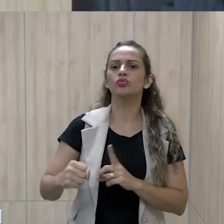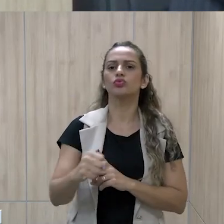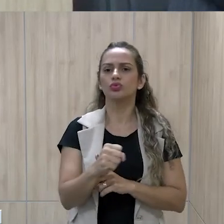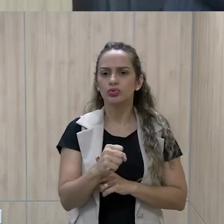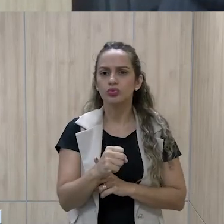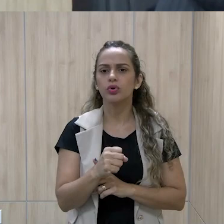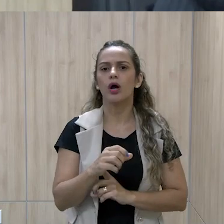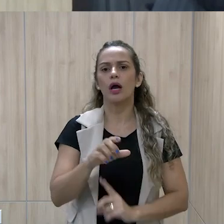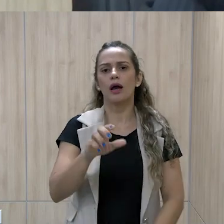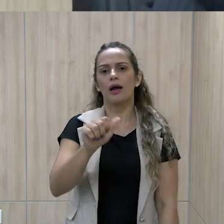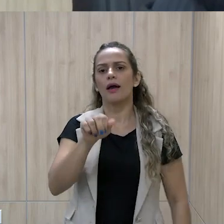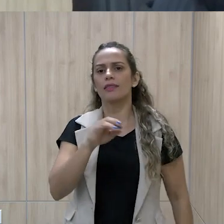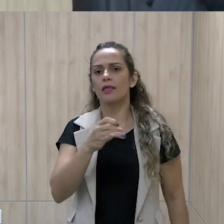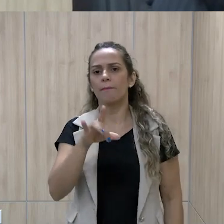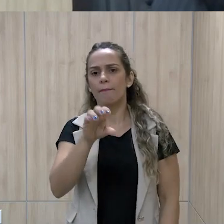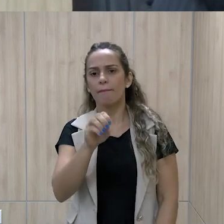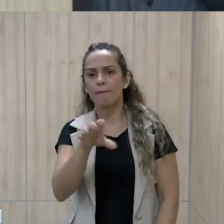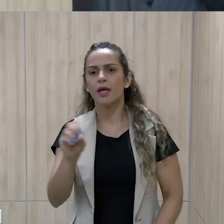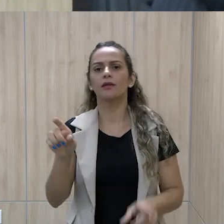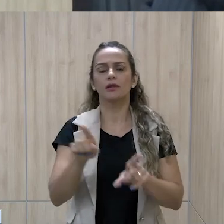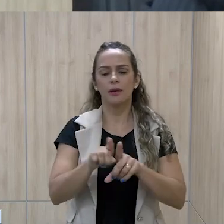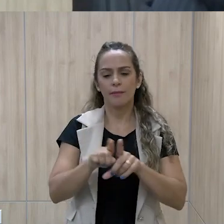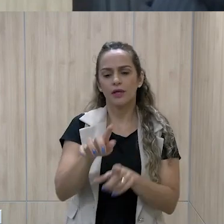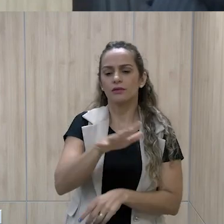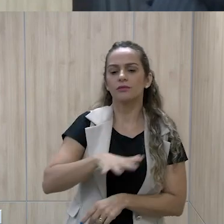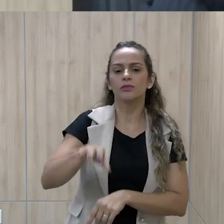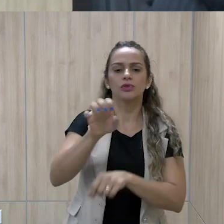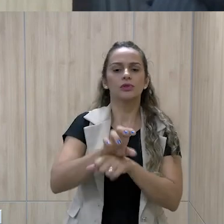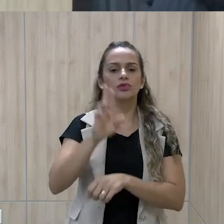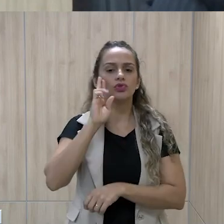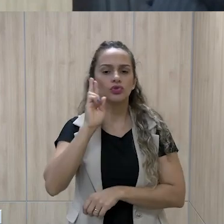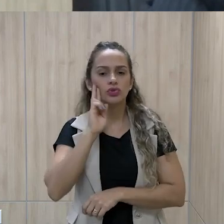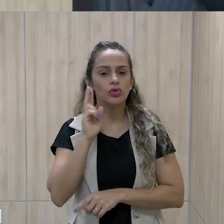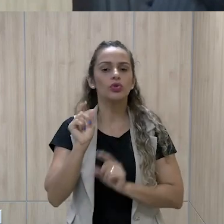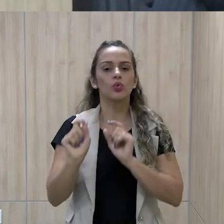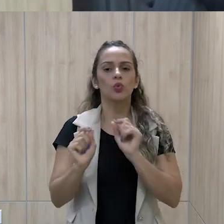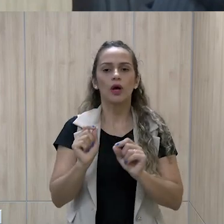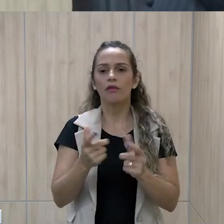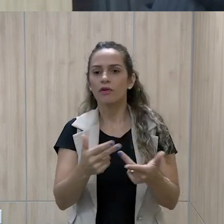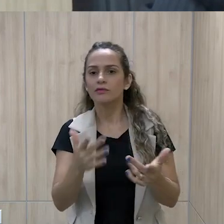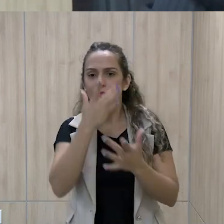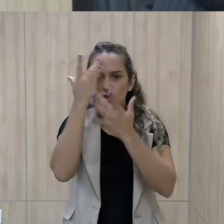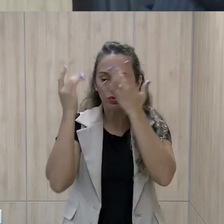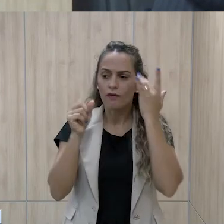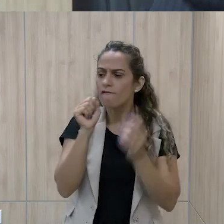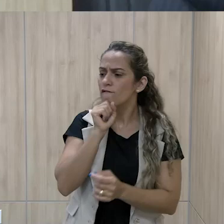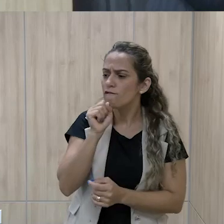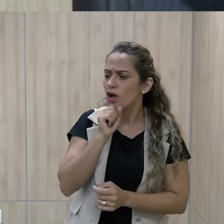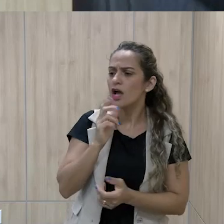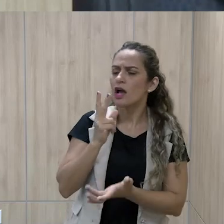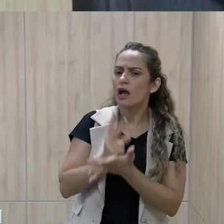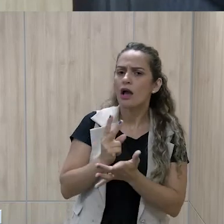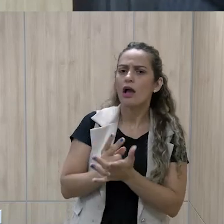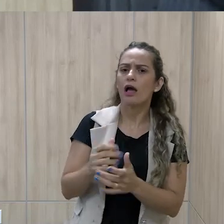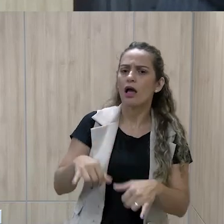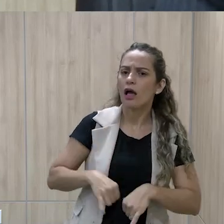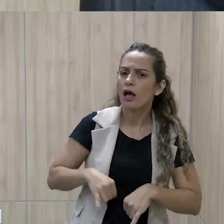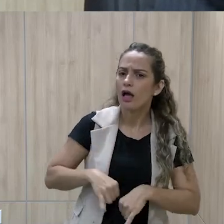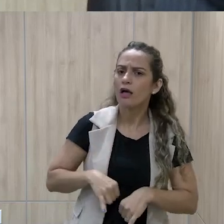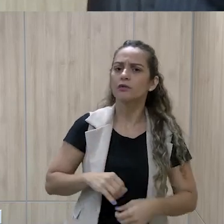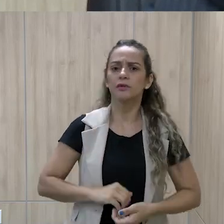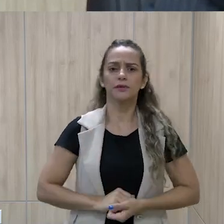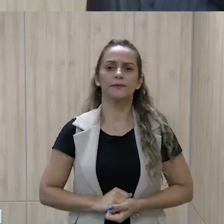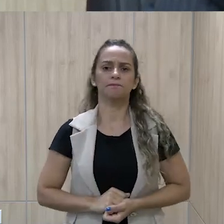e sociedades de arrendamento Mercantil em atividade no âmbito do Estado de Rondônia e Face de consumidores idosos